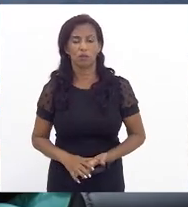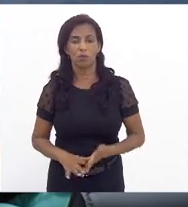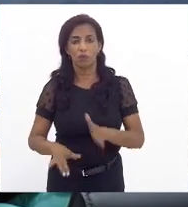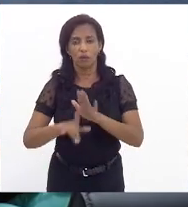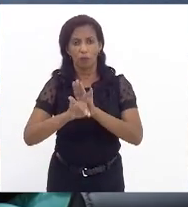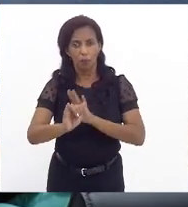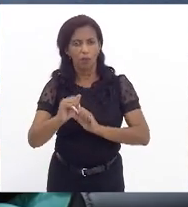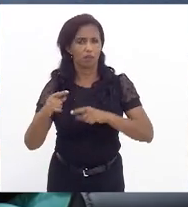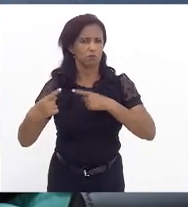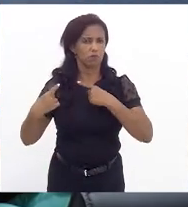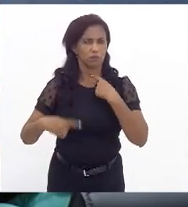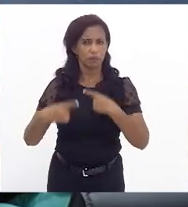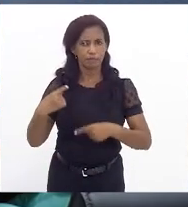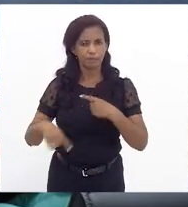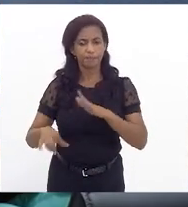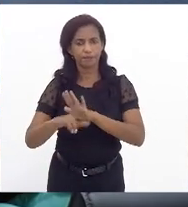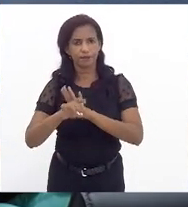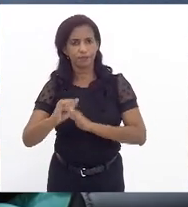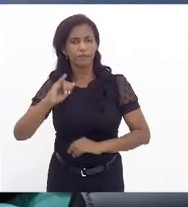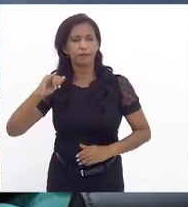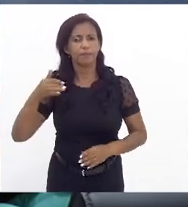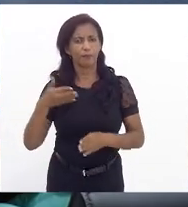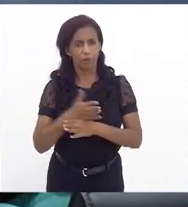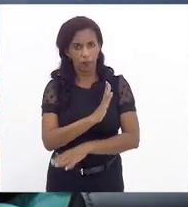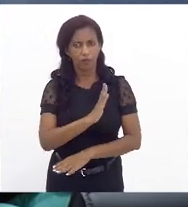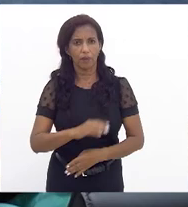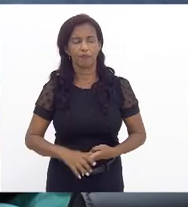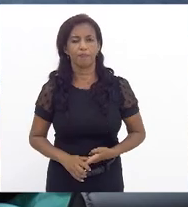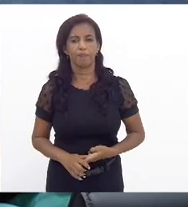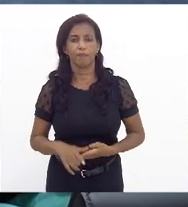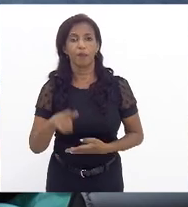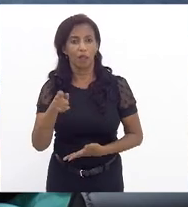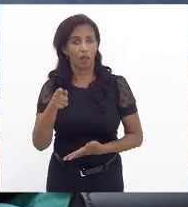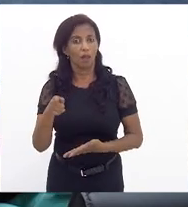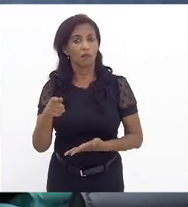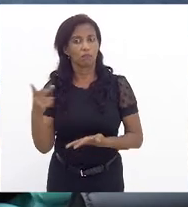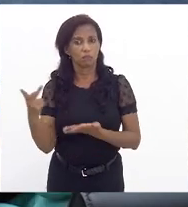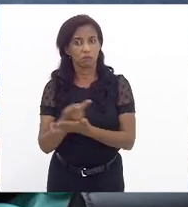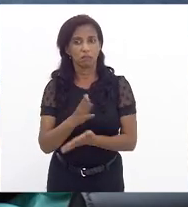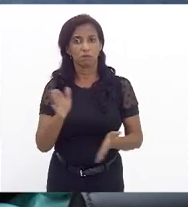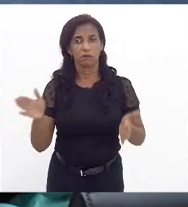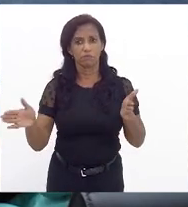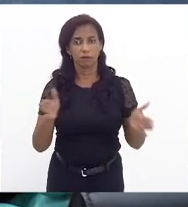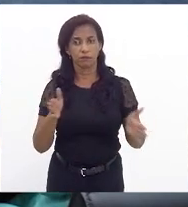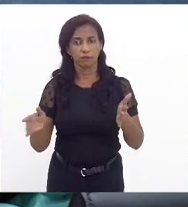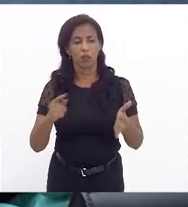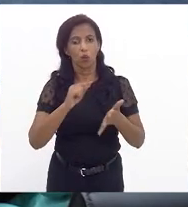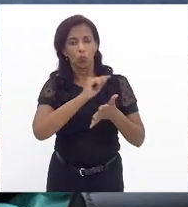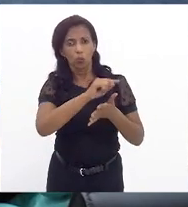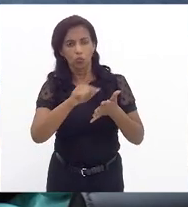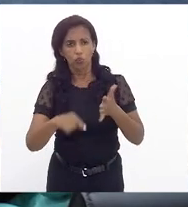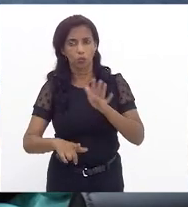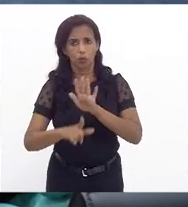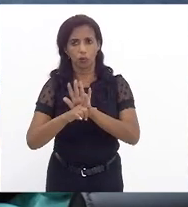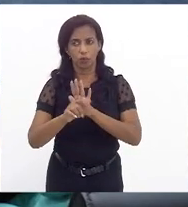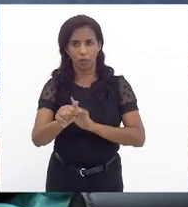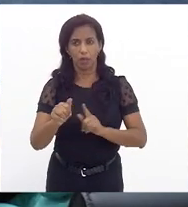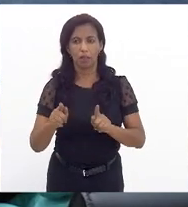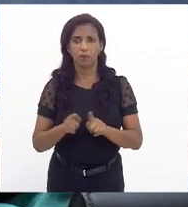lei discutida, foi uma lei aprovada, ela está em vigor. Um dos pontos da lei,